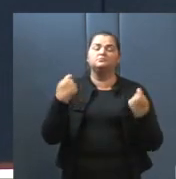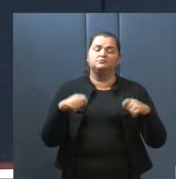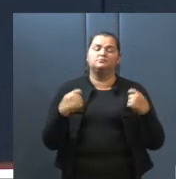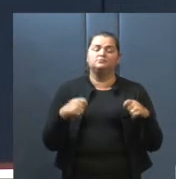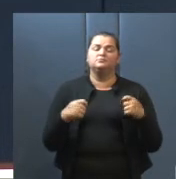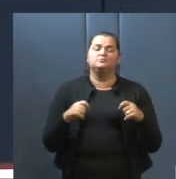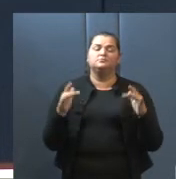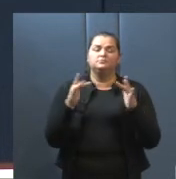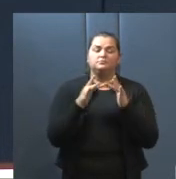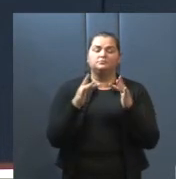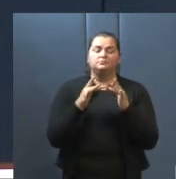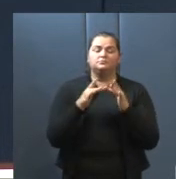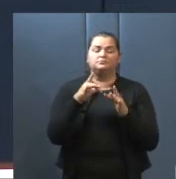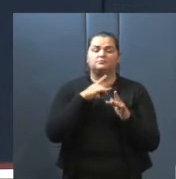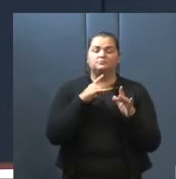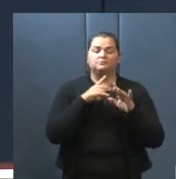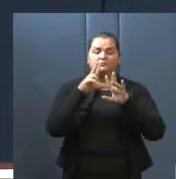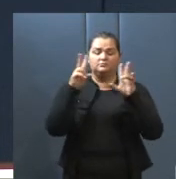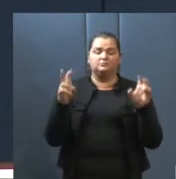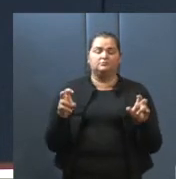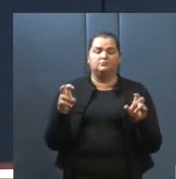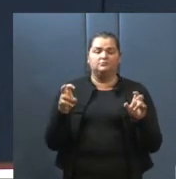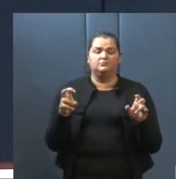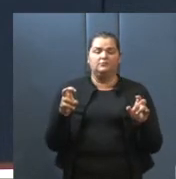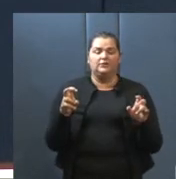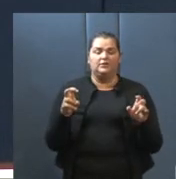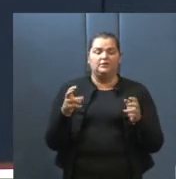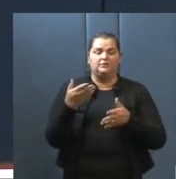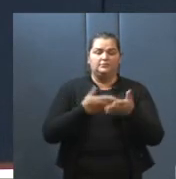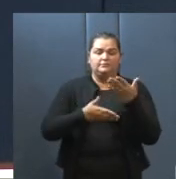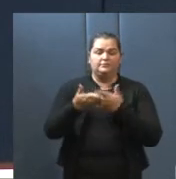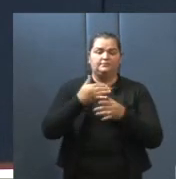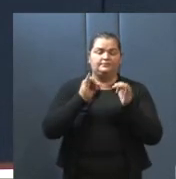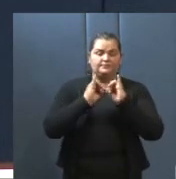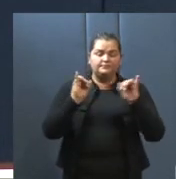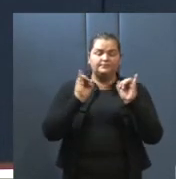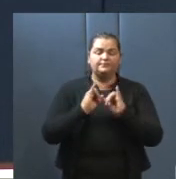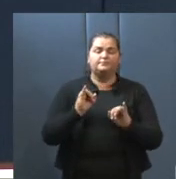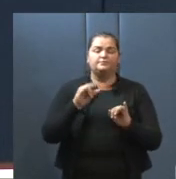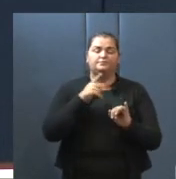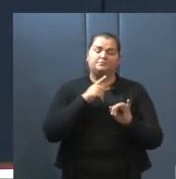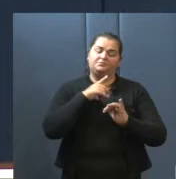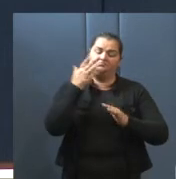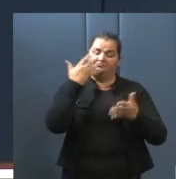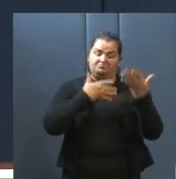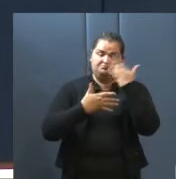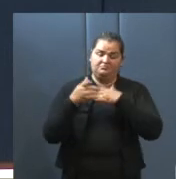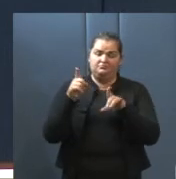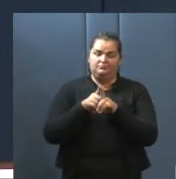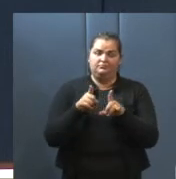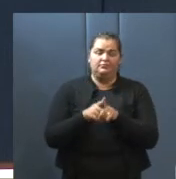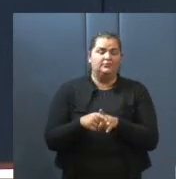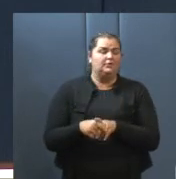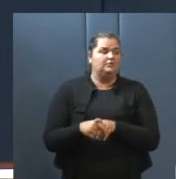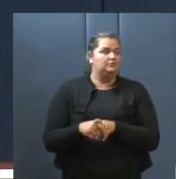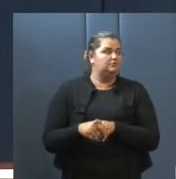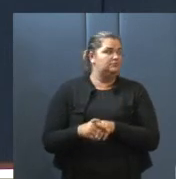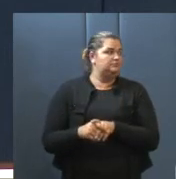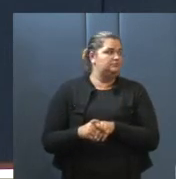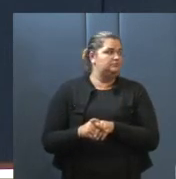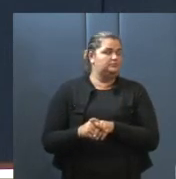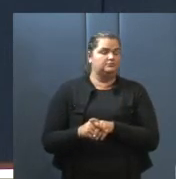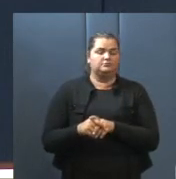preciso engajá-los em termos de troca de informações, em termos de transparência.